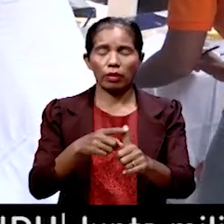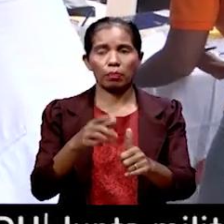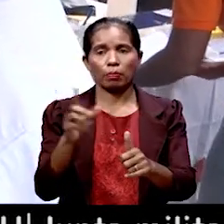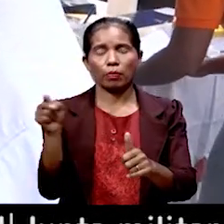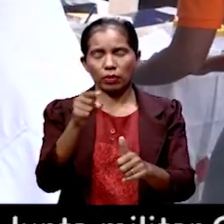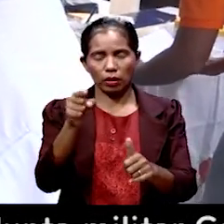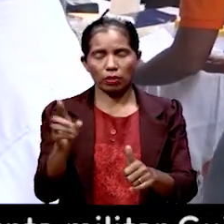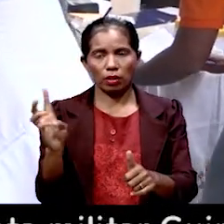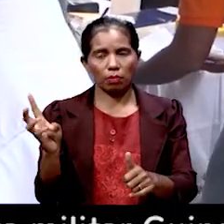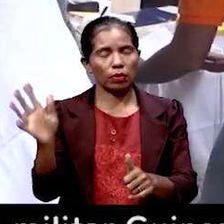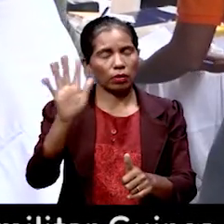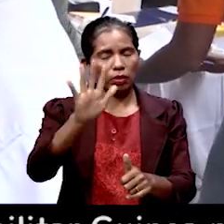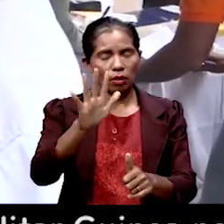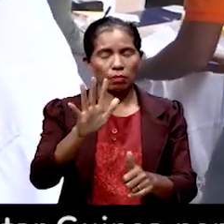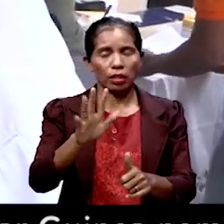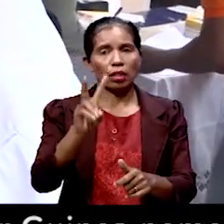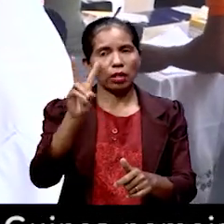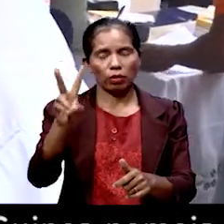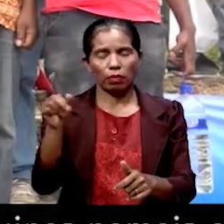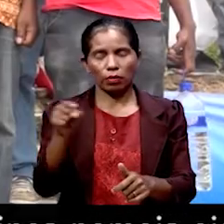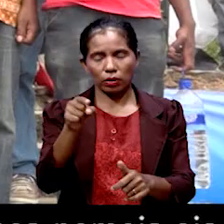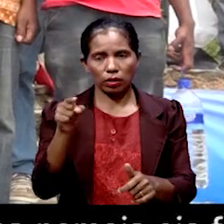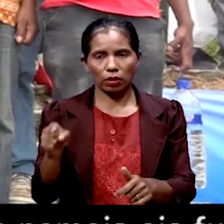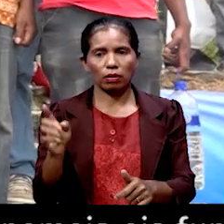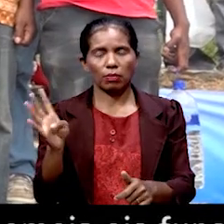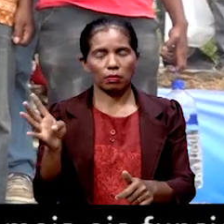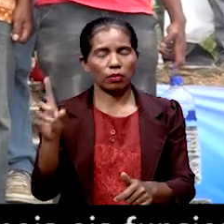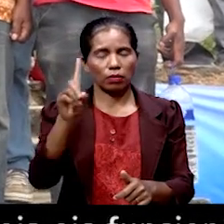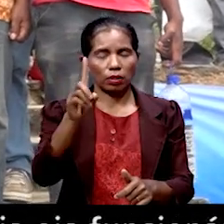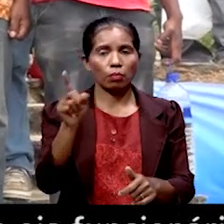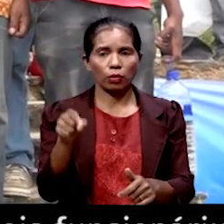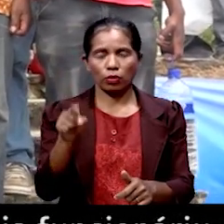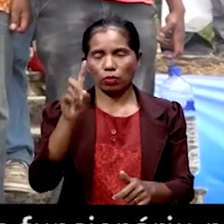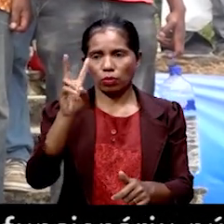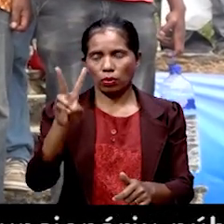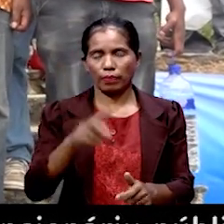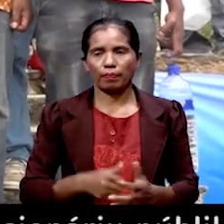na segunda dose 1% na Nurosin Ida, Ponturuam. Agustin da Costa, ZMN.